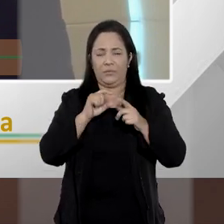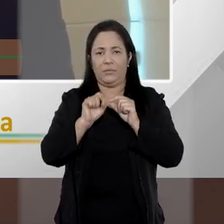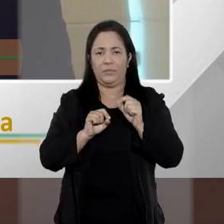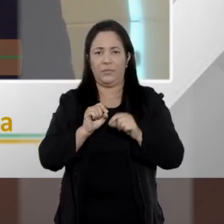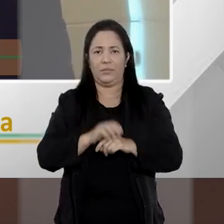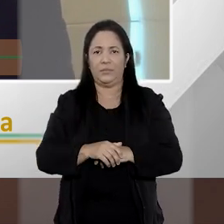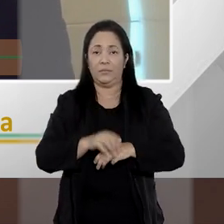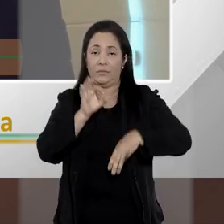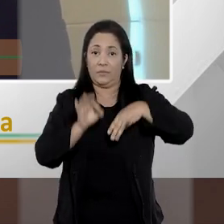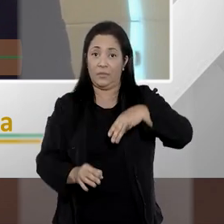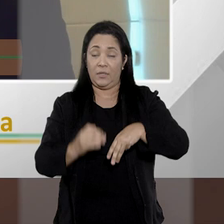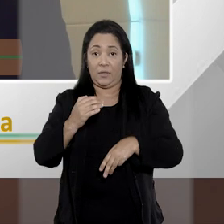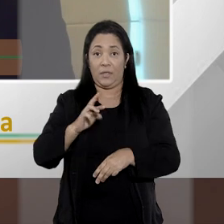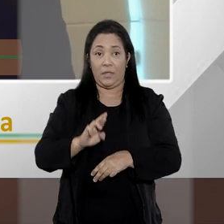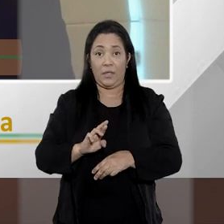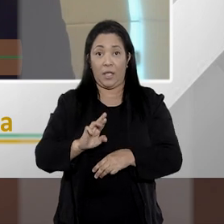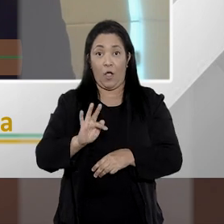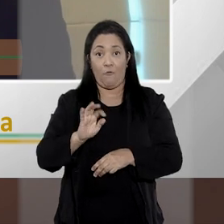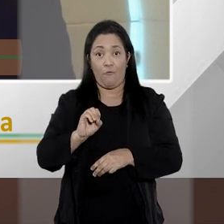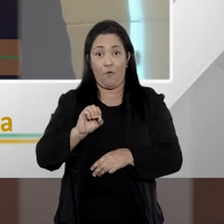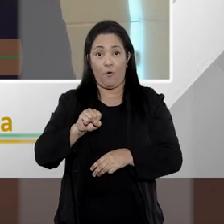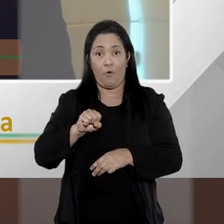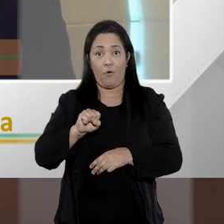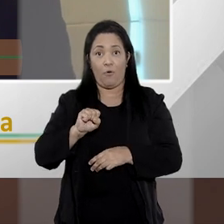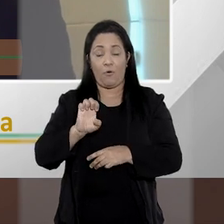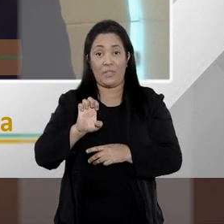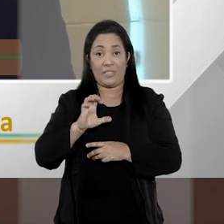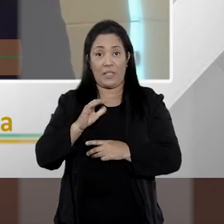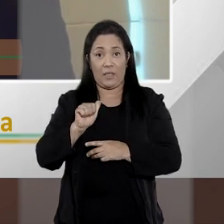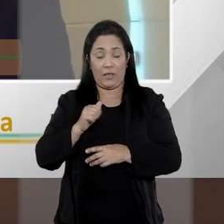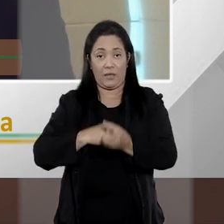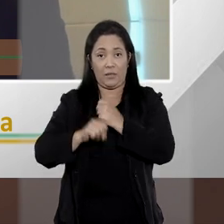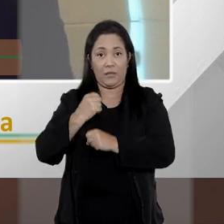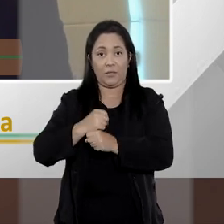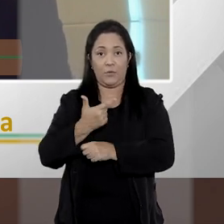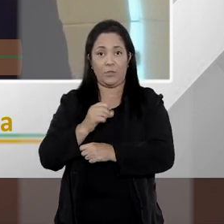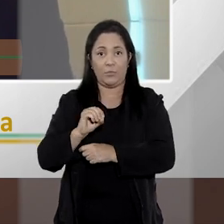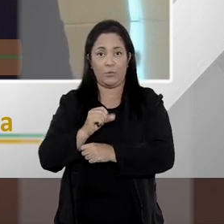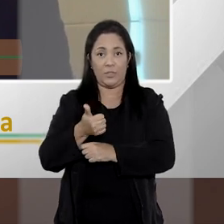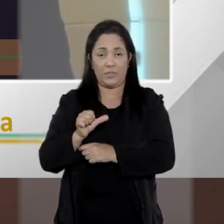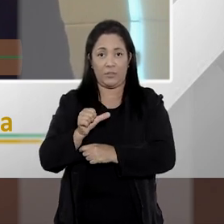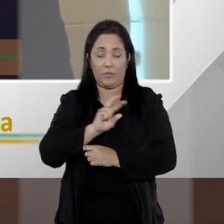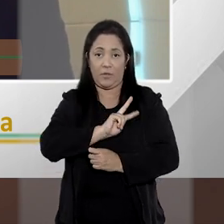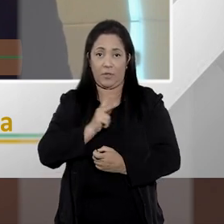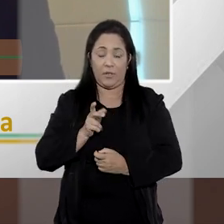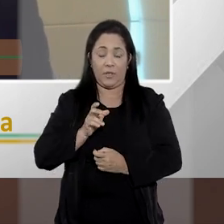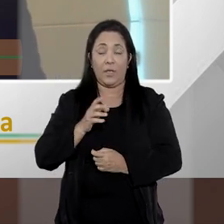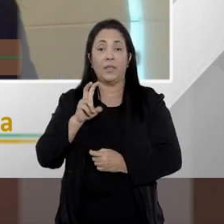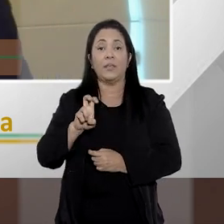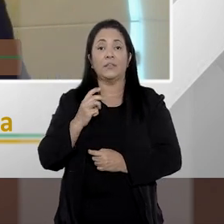o relatado pelo ministro Reinaldo Soares da Fonseca, ali nos idos de 2019, habeas corpus